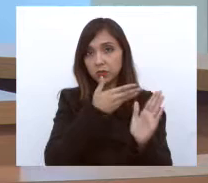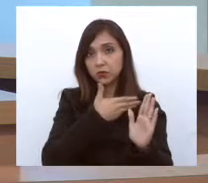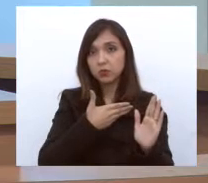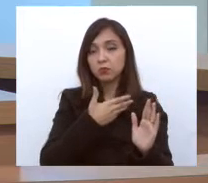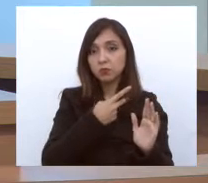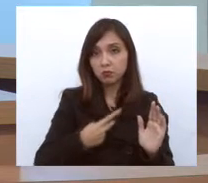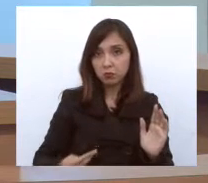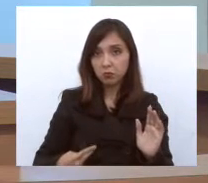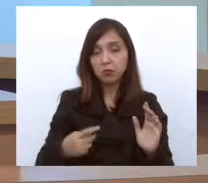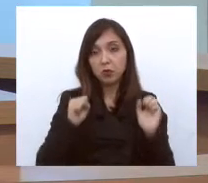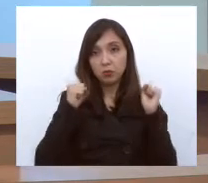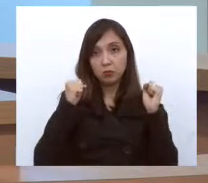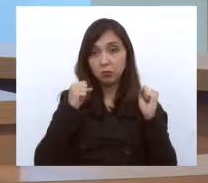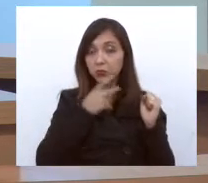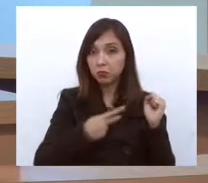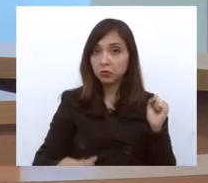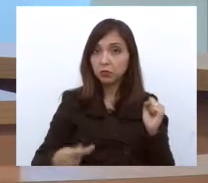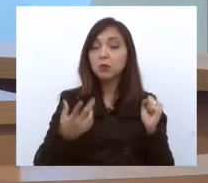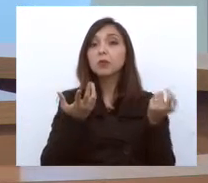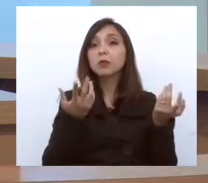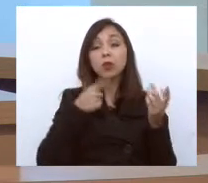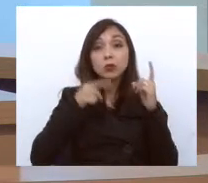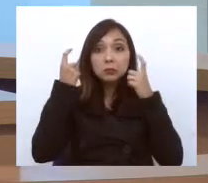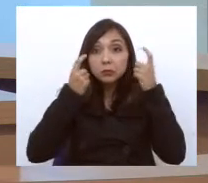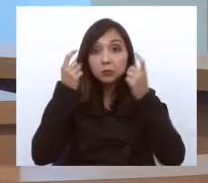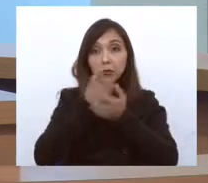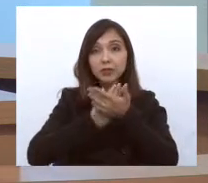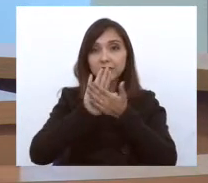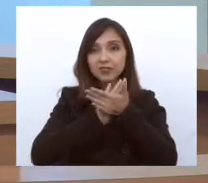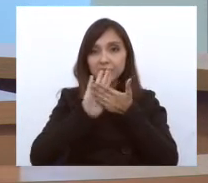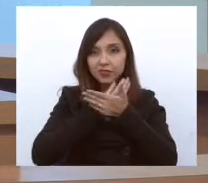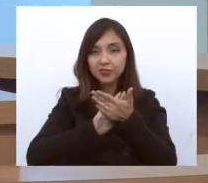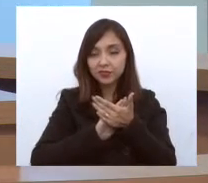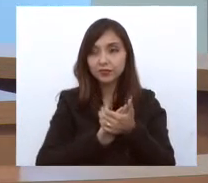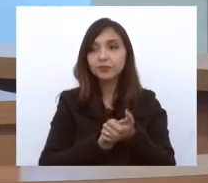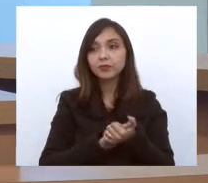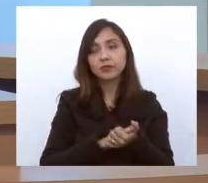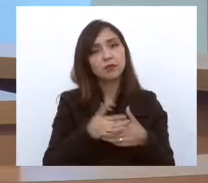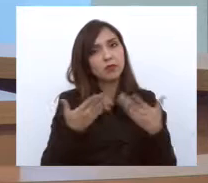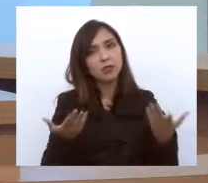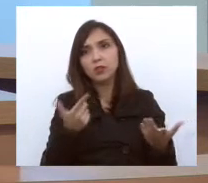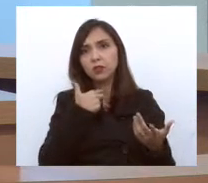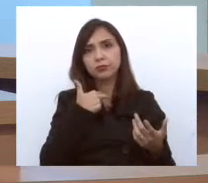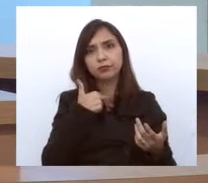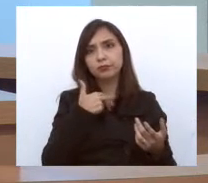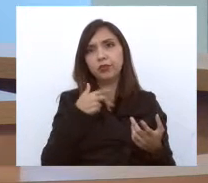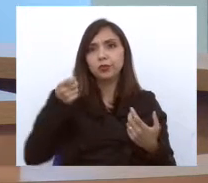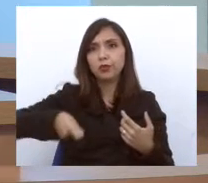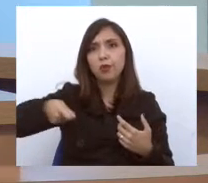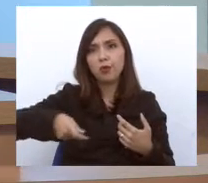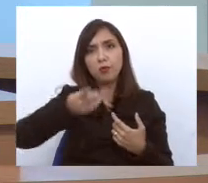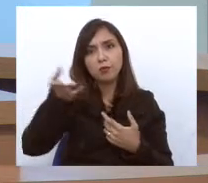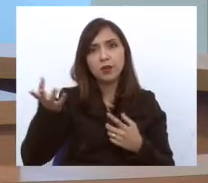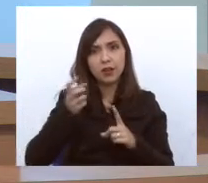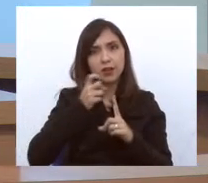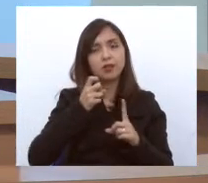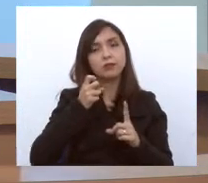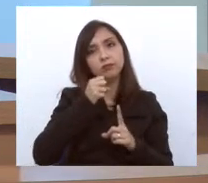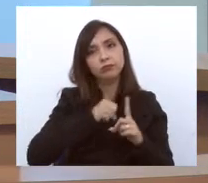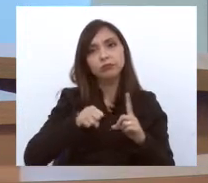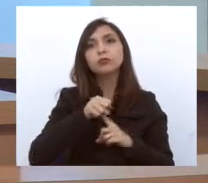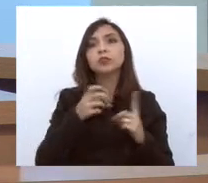público, não tivermos esta preocupação, vereador Mato Grosso, não podemos cobrar da sociedade. Então,